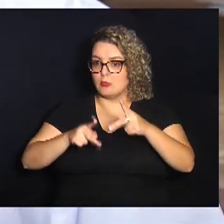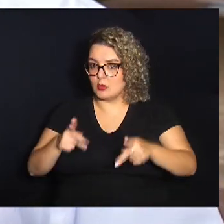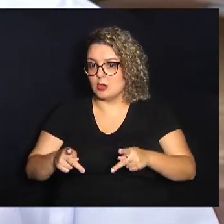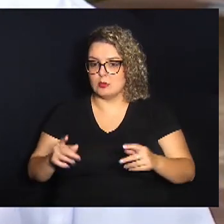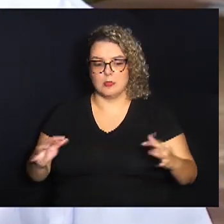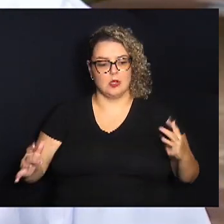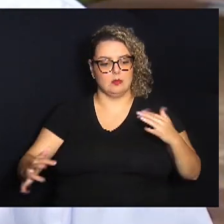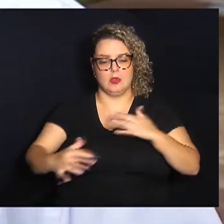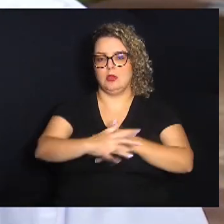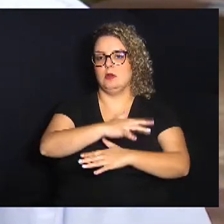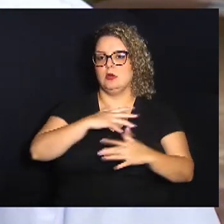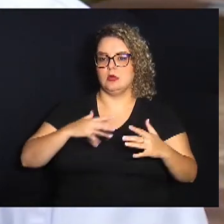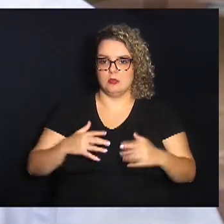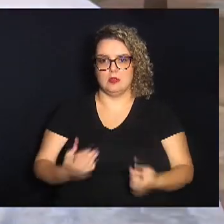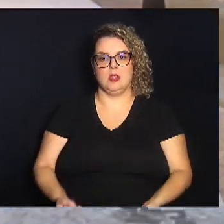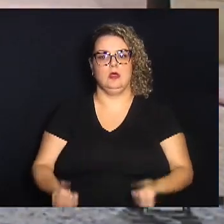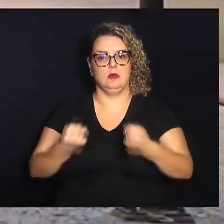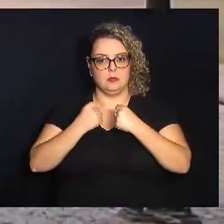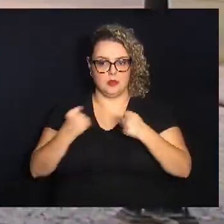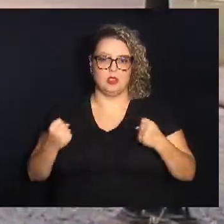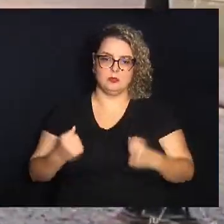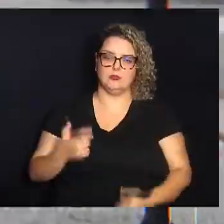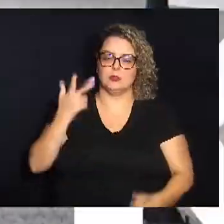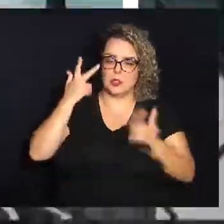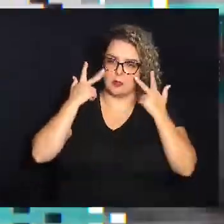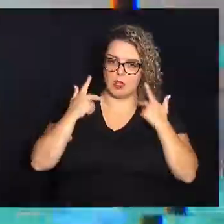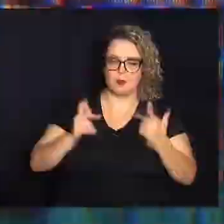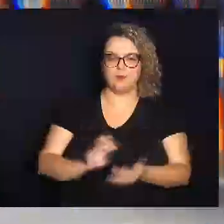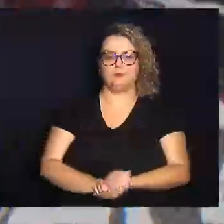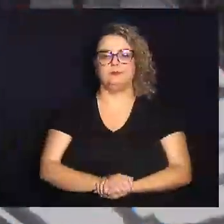circular, fazer a prática da ginástica com tranquilidade.